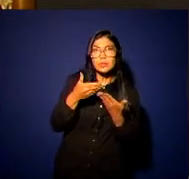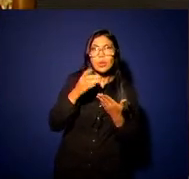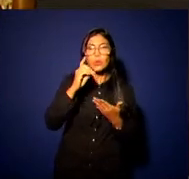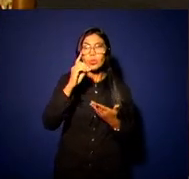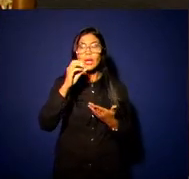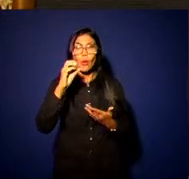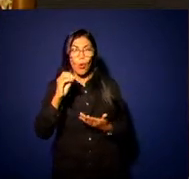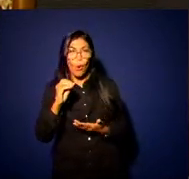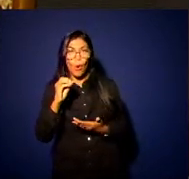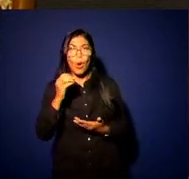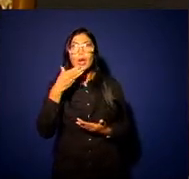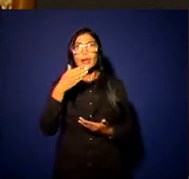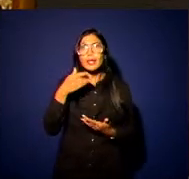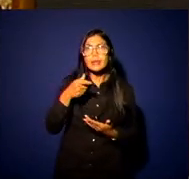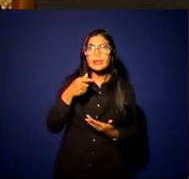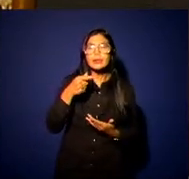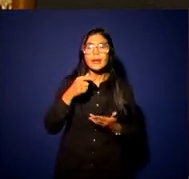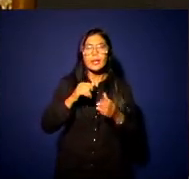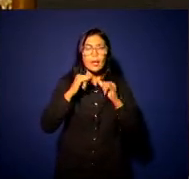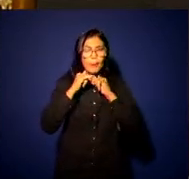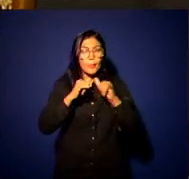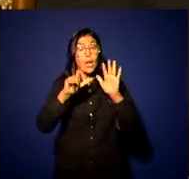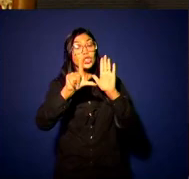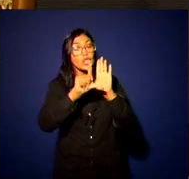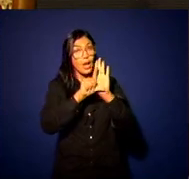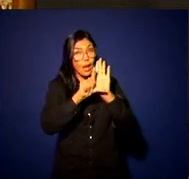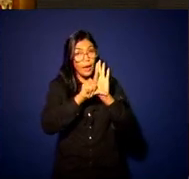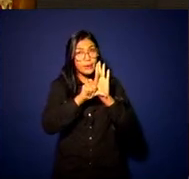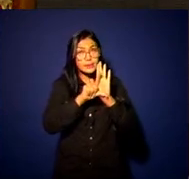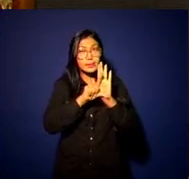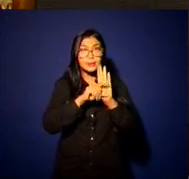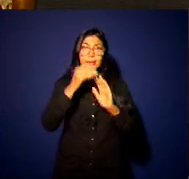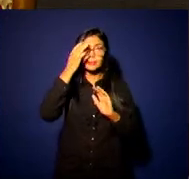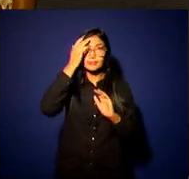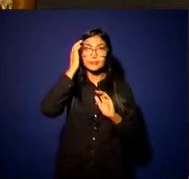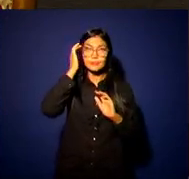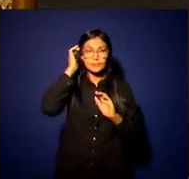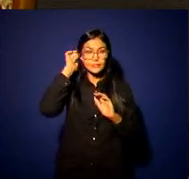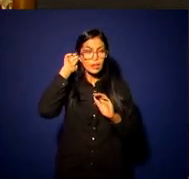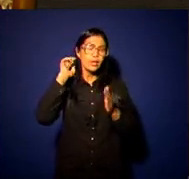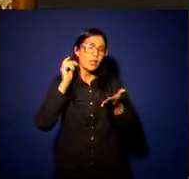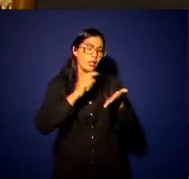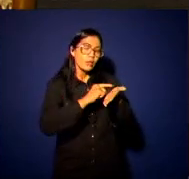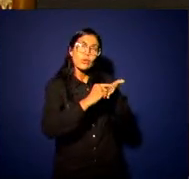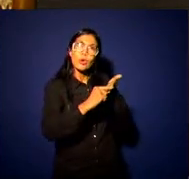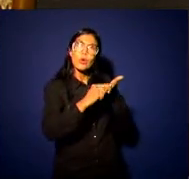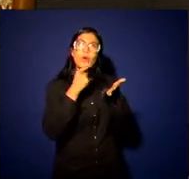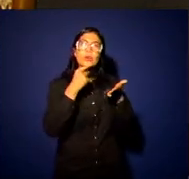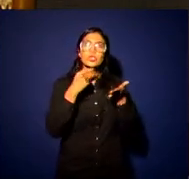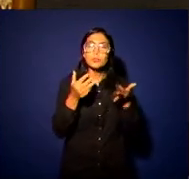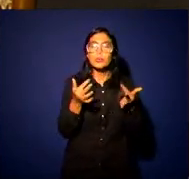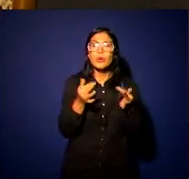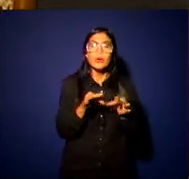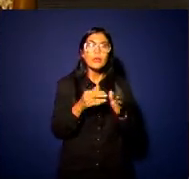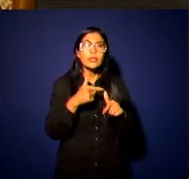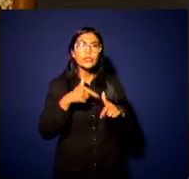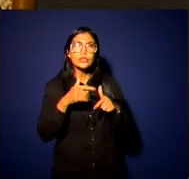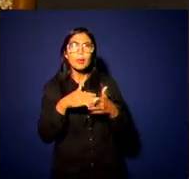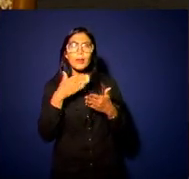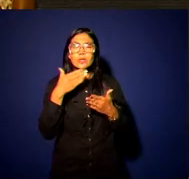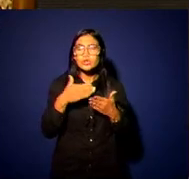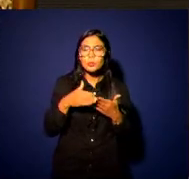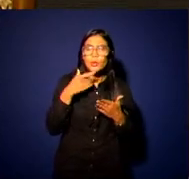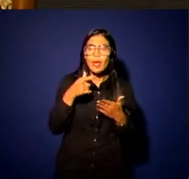fundamental na publicação de leis nomeações exonerações ele é absolutamente